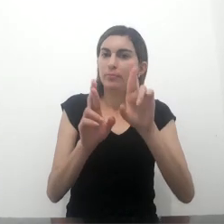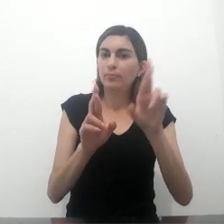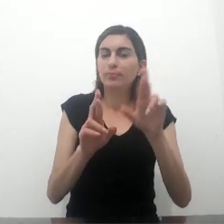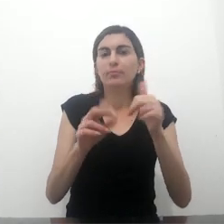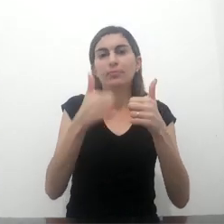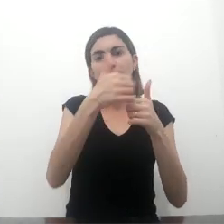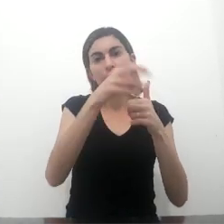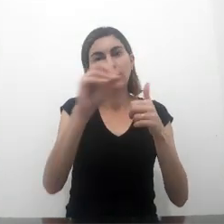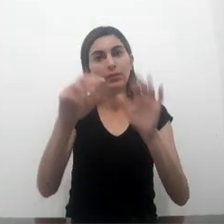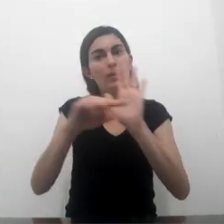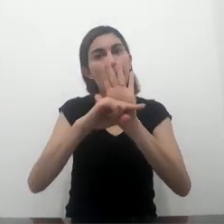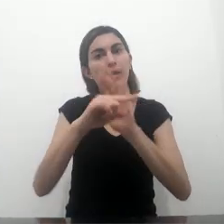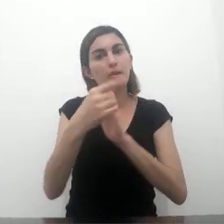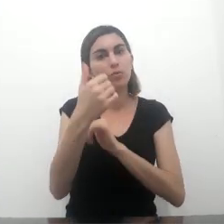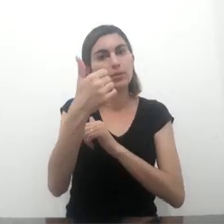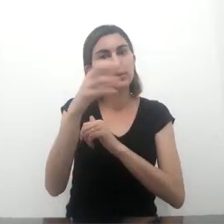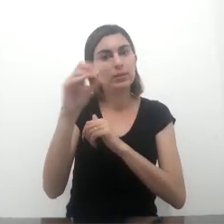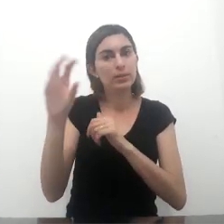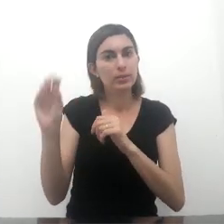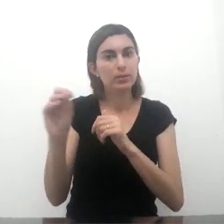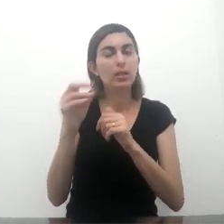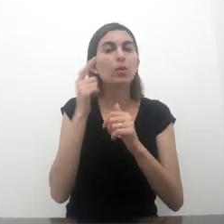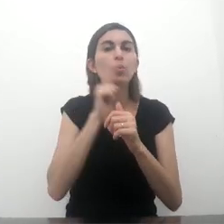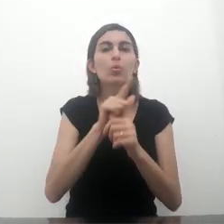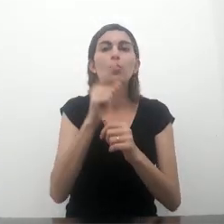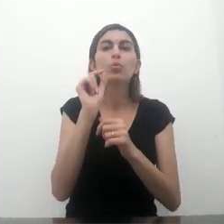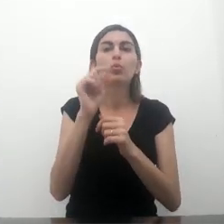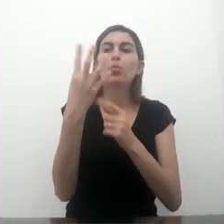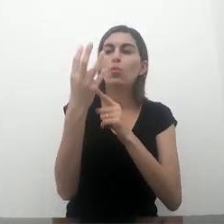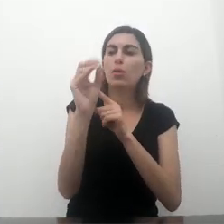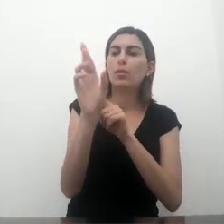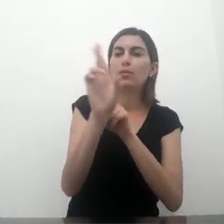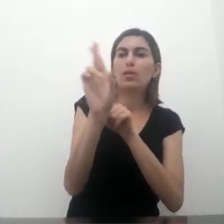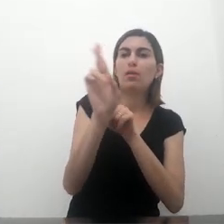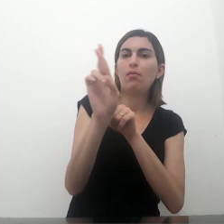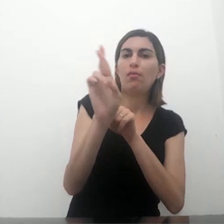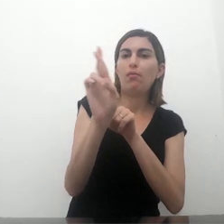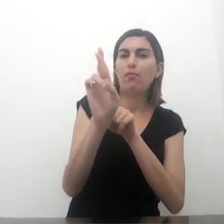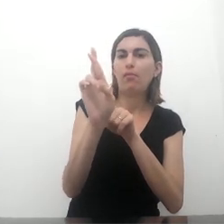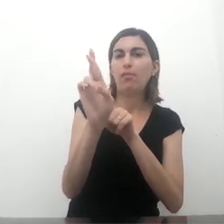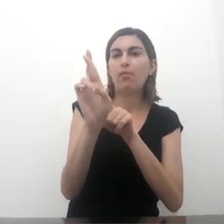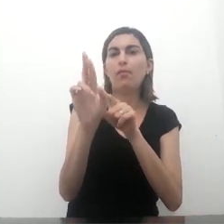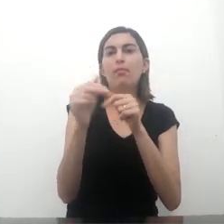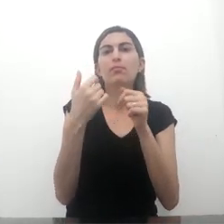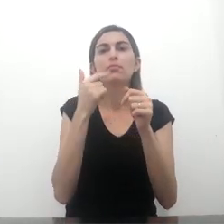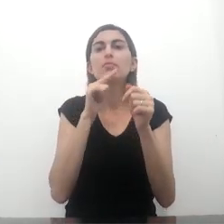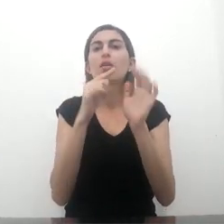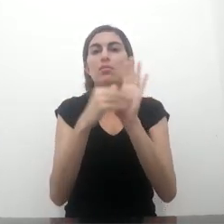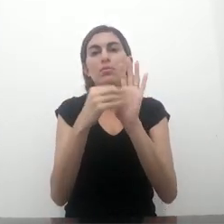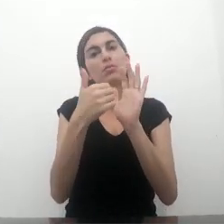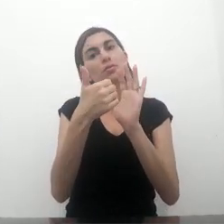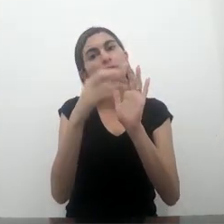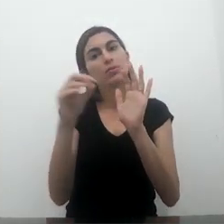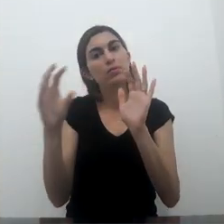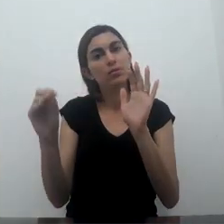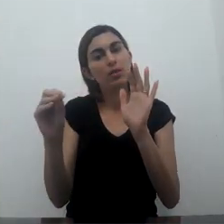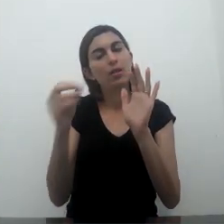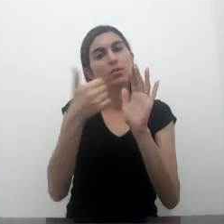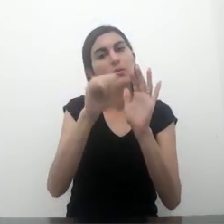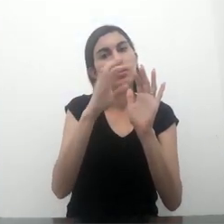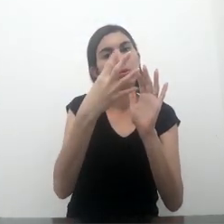Então, 140 menos 100, você vai ver que o lucro é 40. Eu coloquei 40 lá, mas é 100.